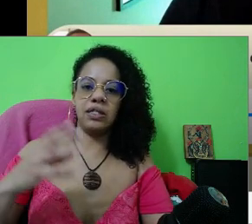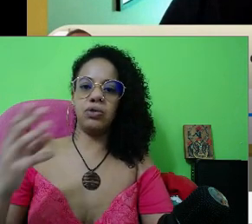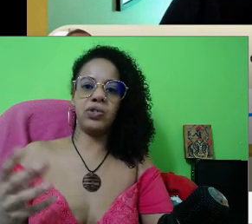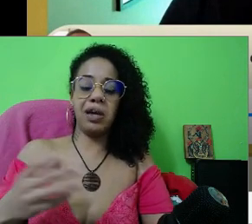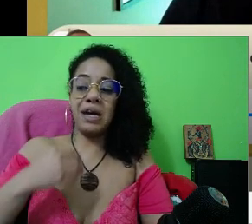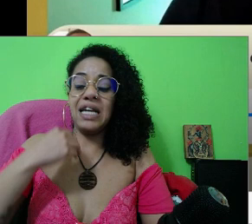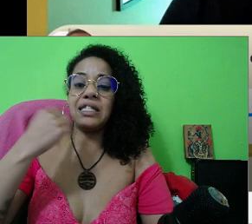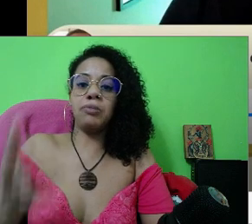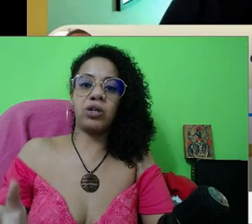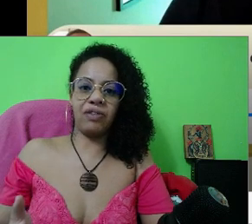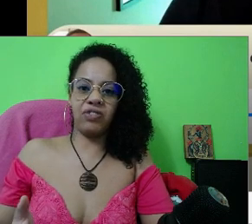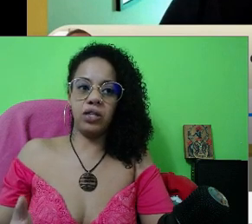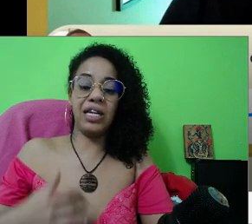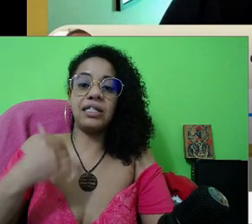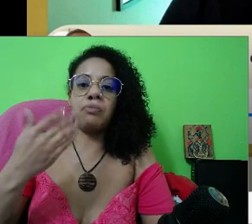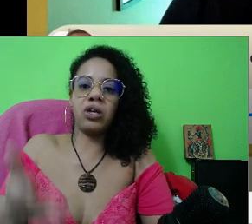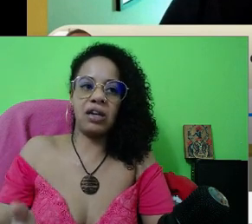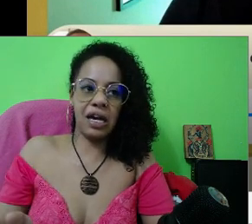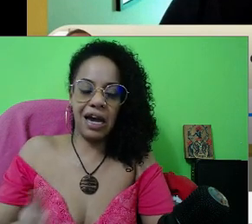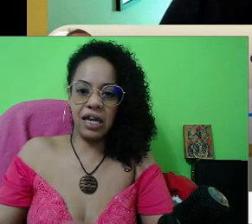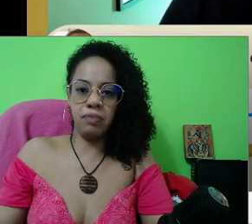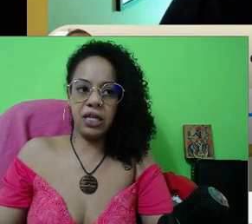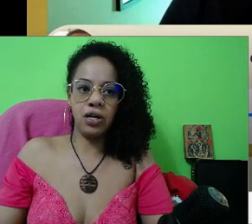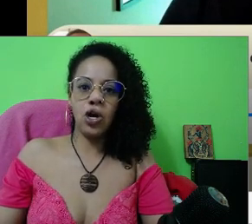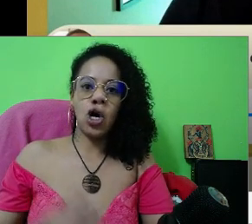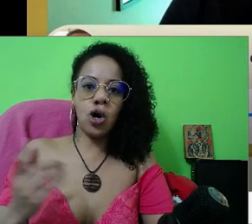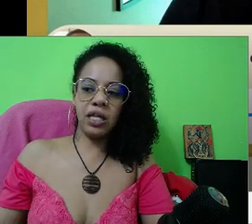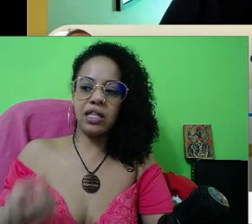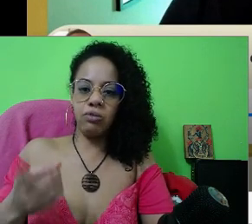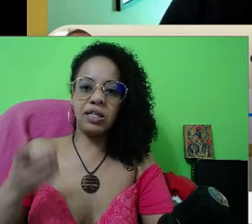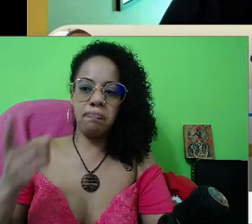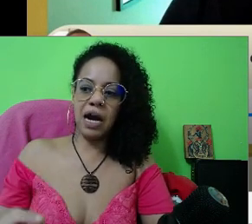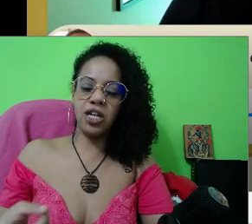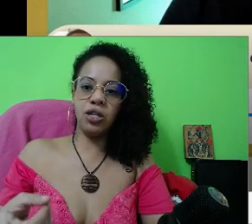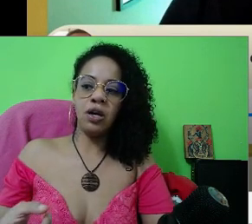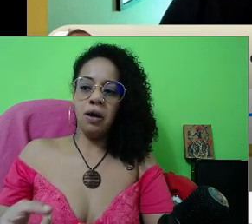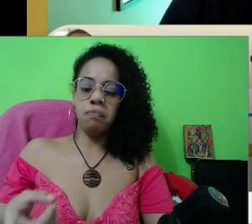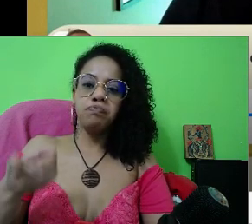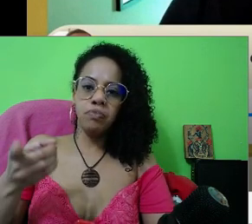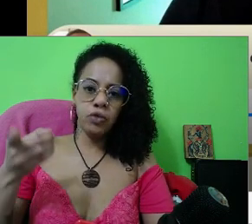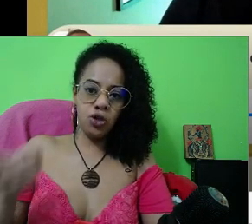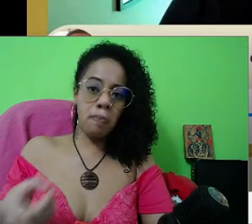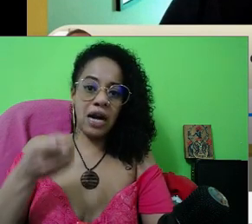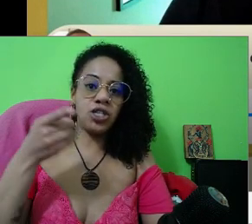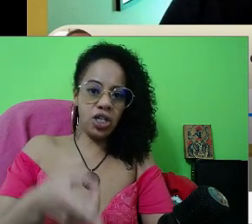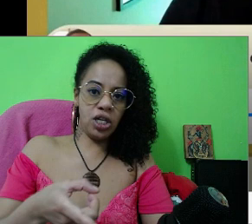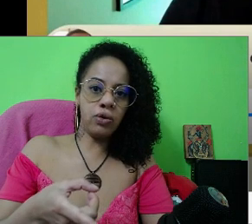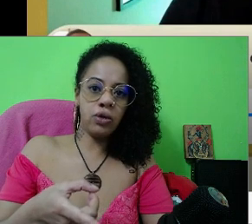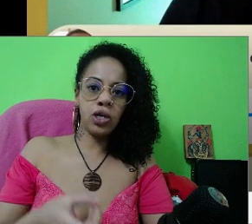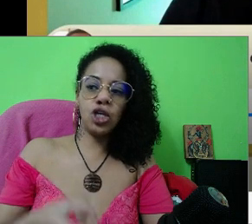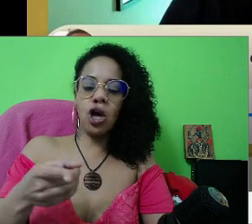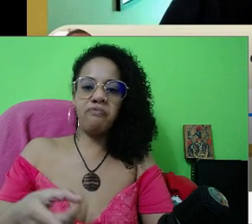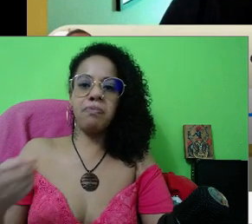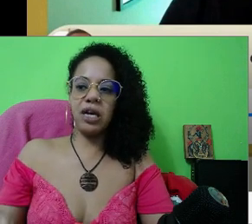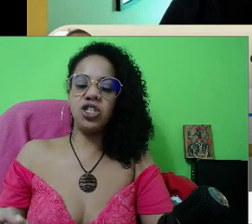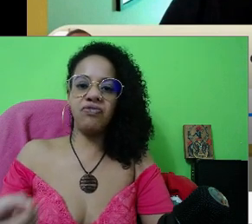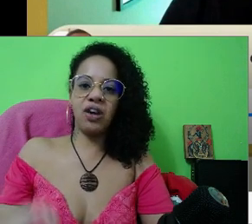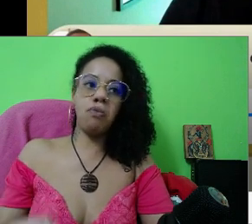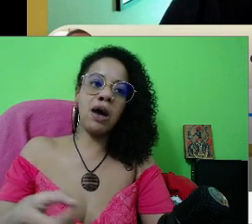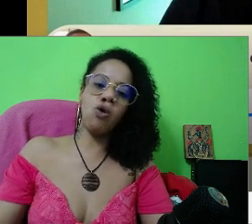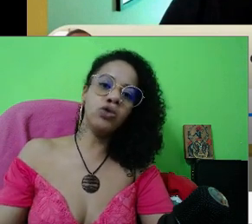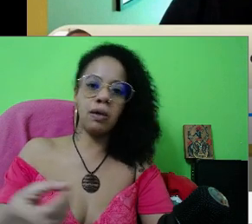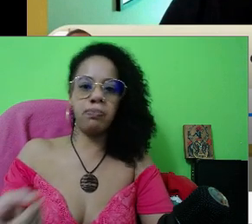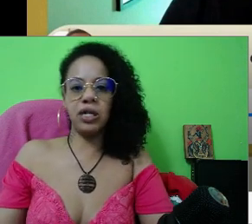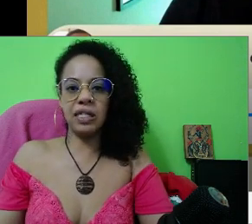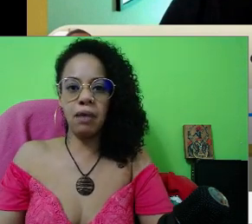as coisas e não sei o que mais nem sabe do que tá falando nem sabe o que que é guerra híbrida ou então se parte de um partido que obviamente